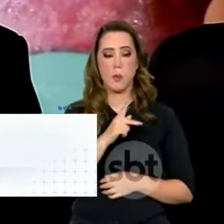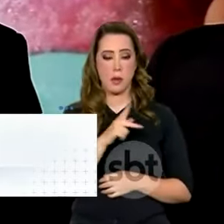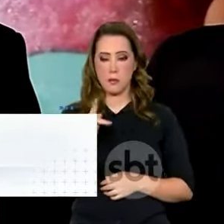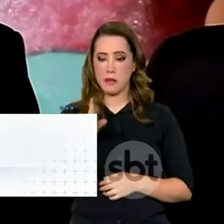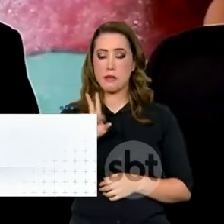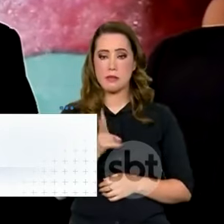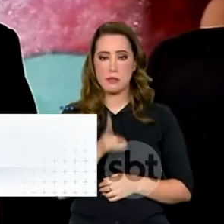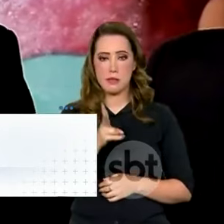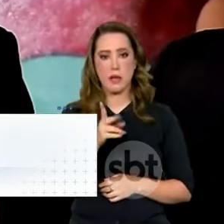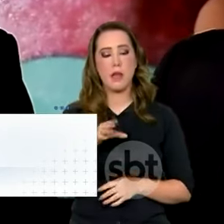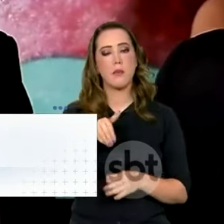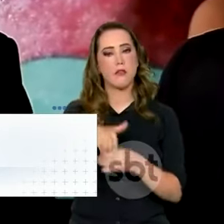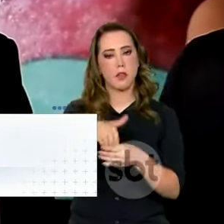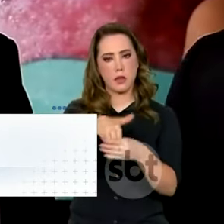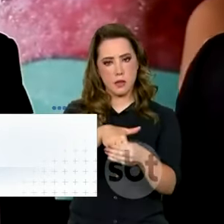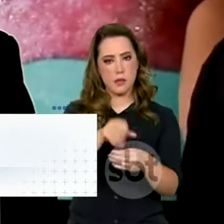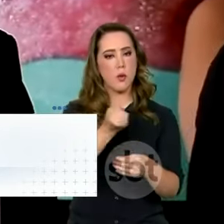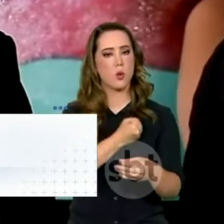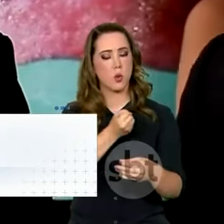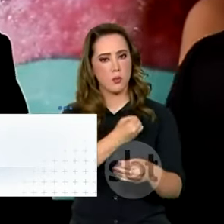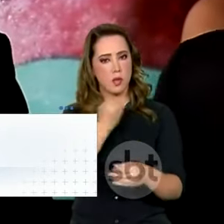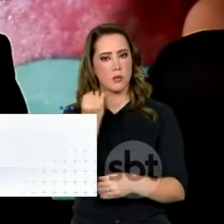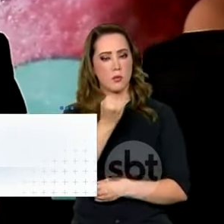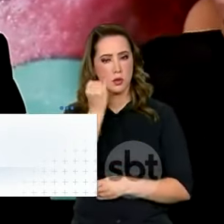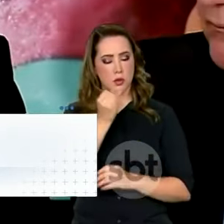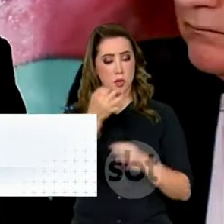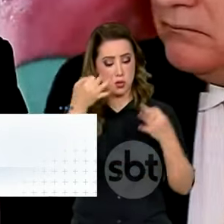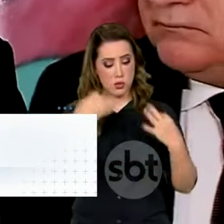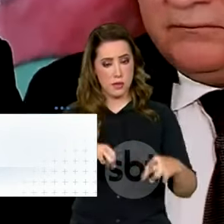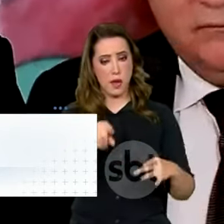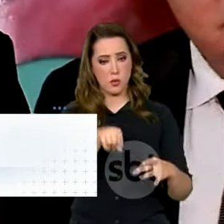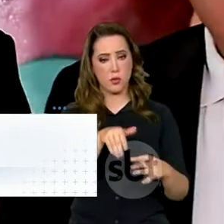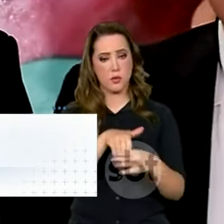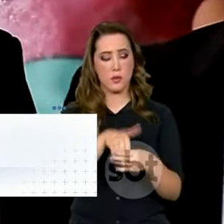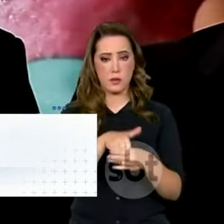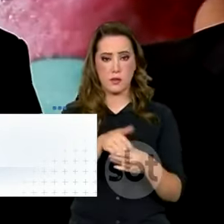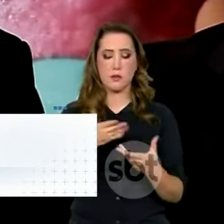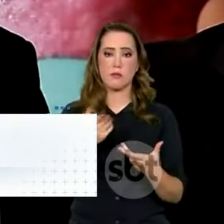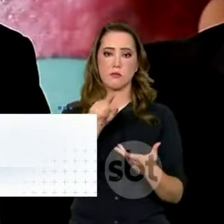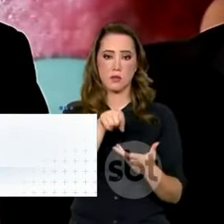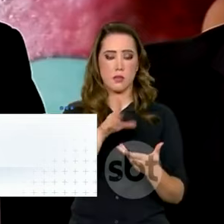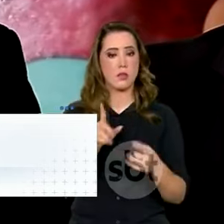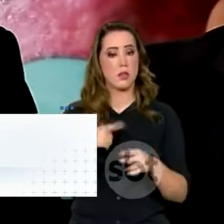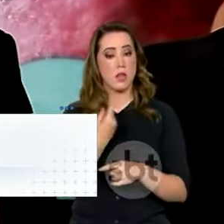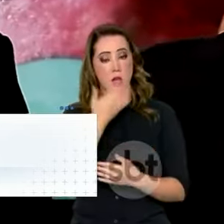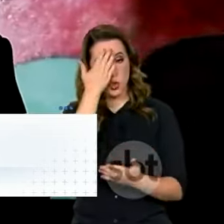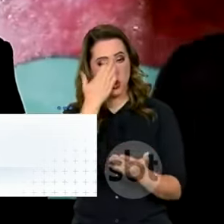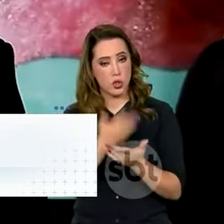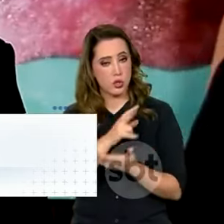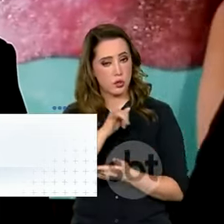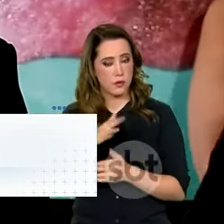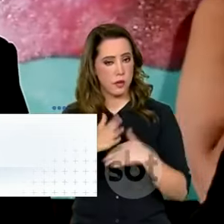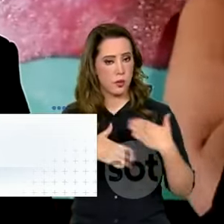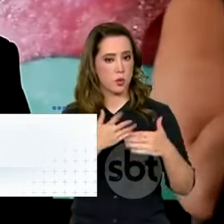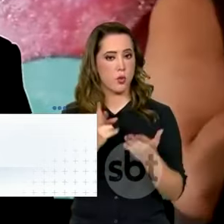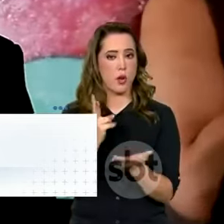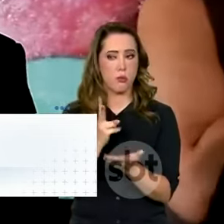à frente das votações com quantidades e perspectivas reais de votação e nós acreditamos que iremos manter da mesma